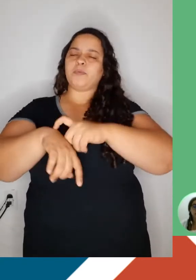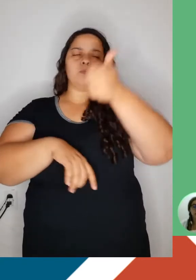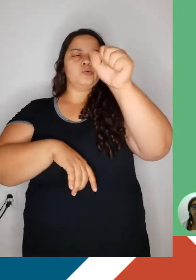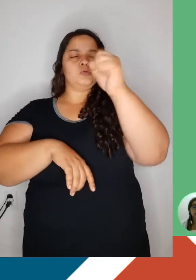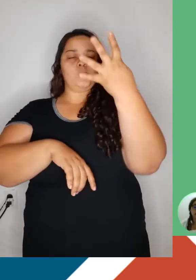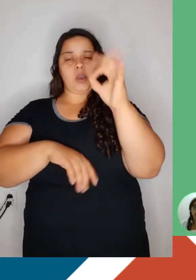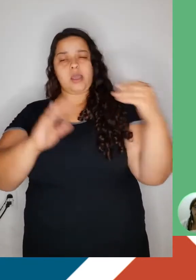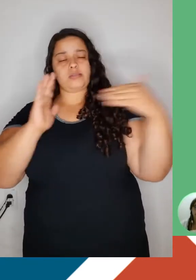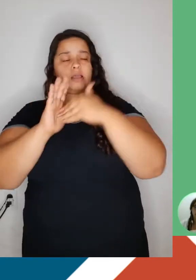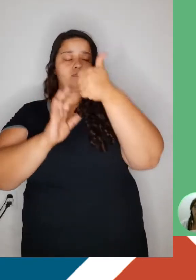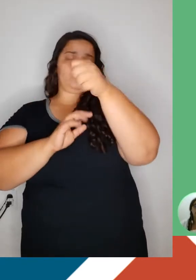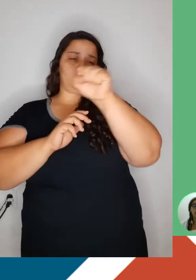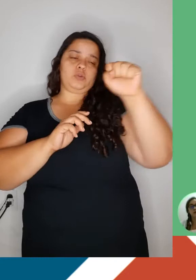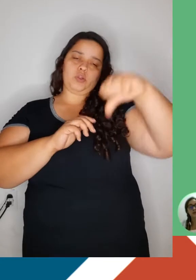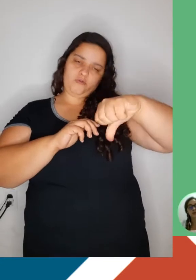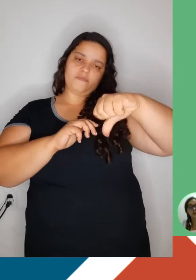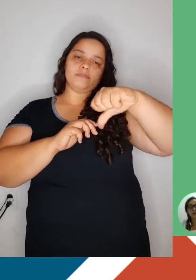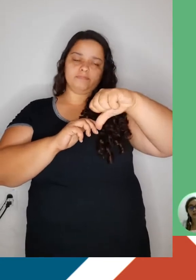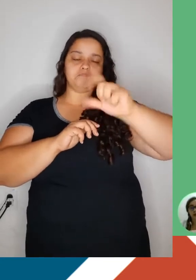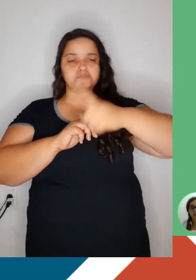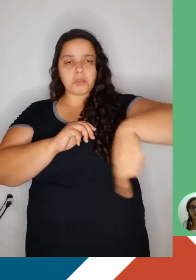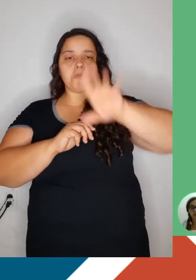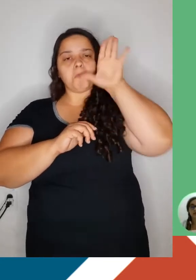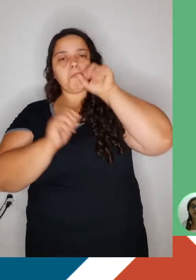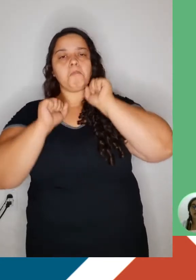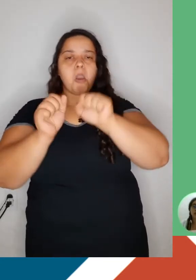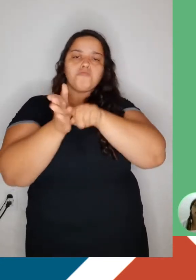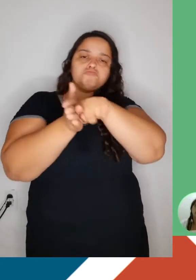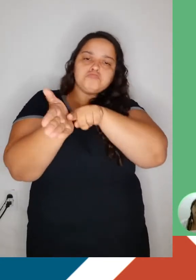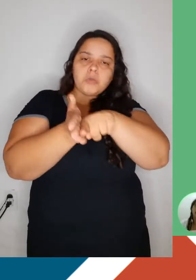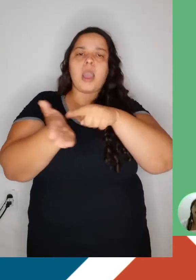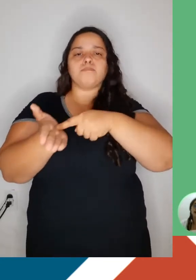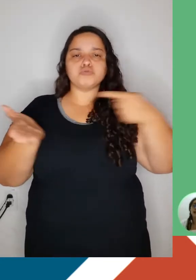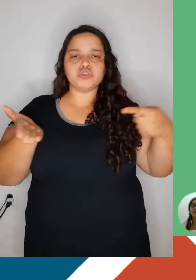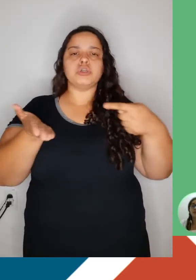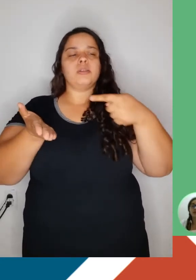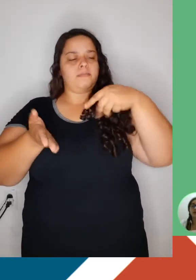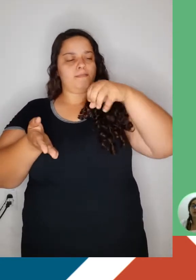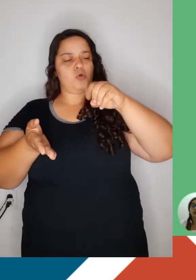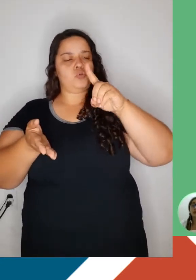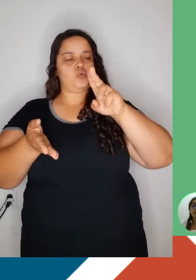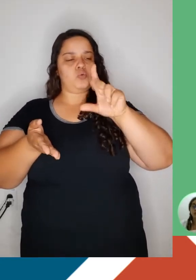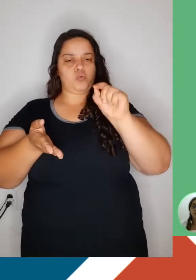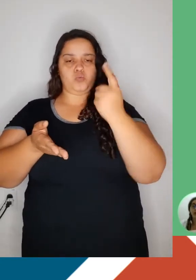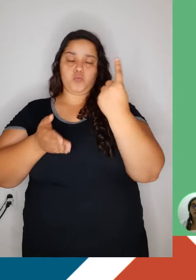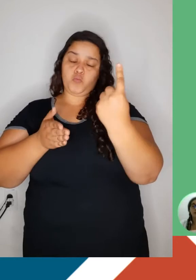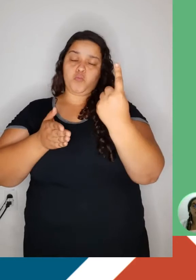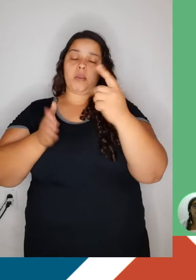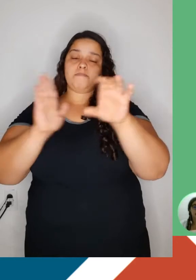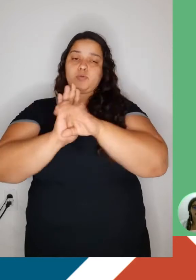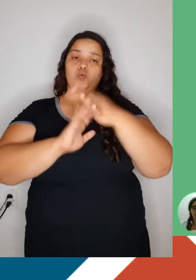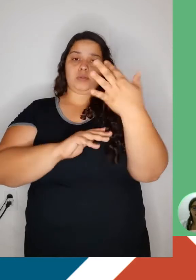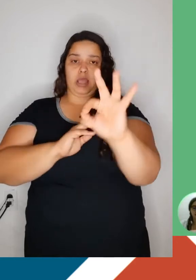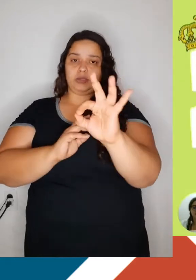anos de 1840 até 1889. E vocês podem consultar na apostila do módulo 1, no